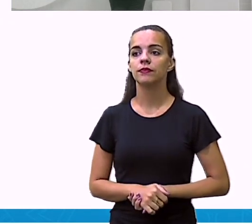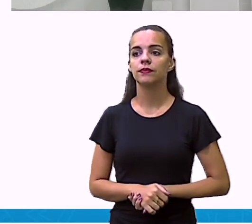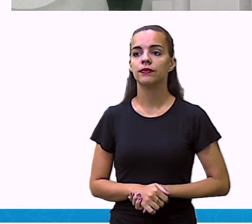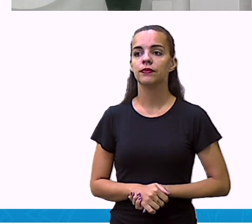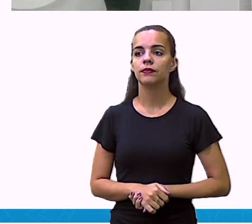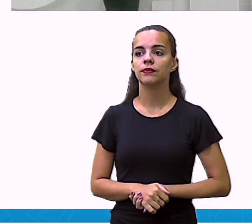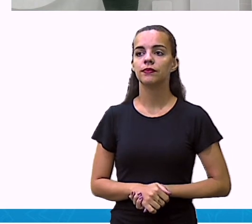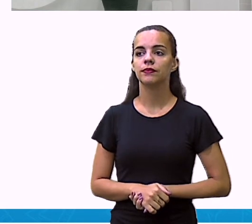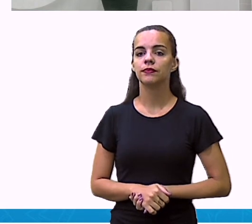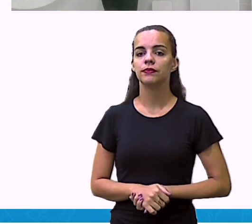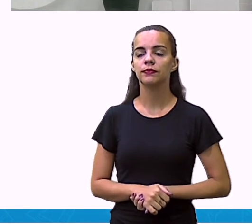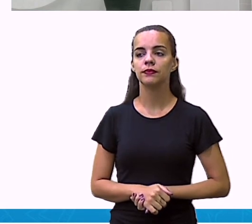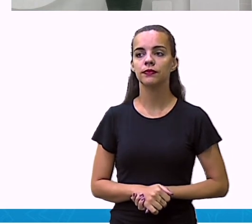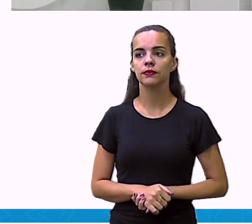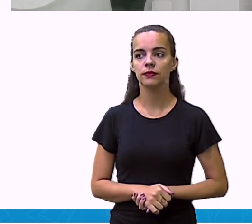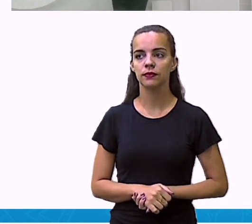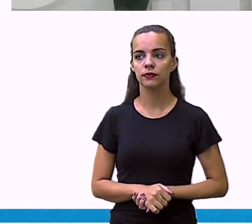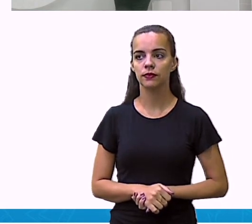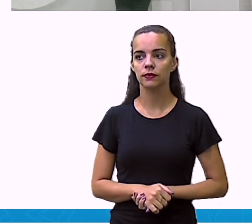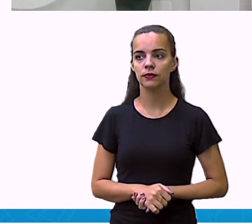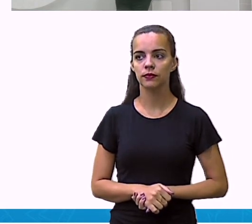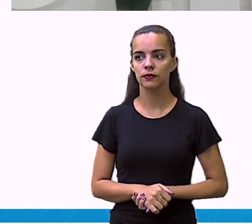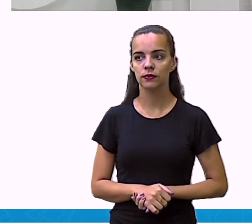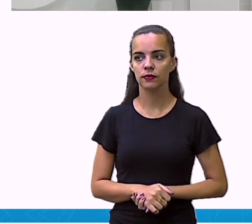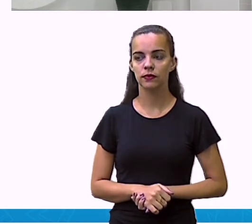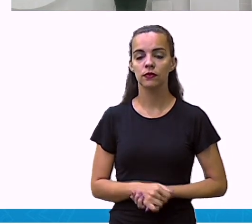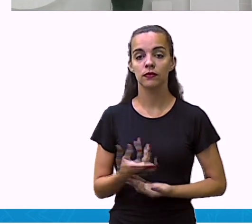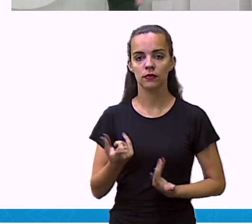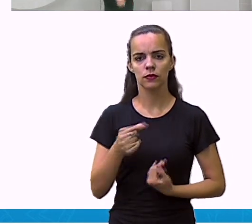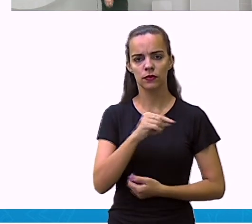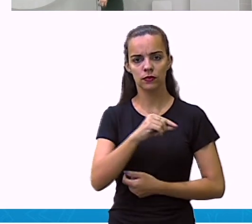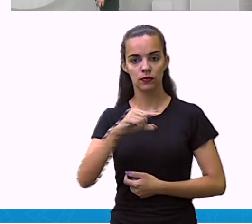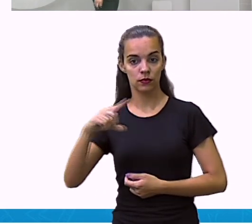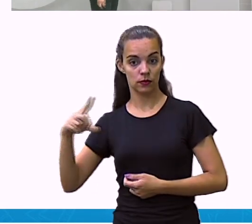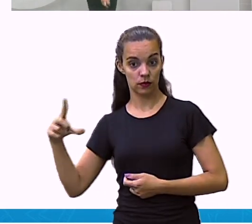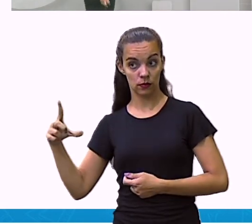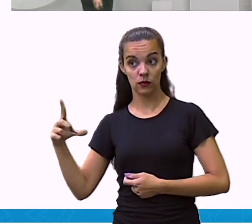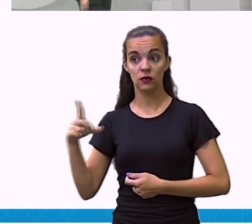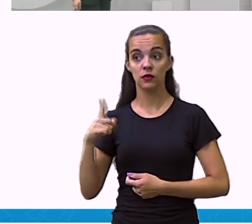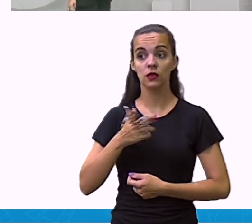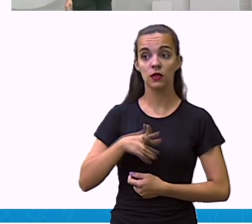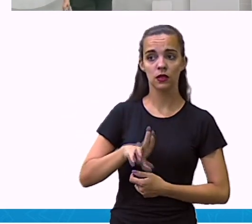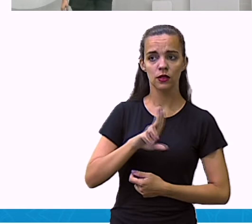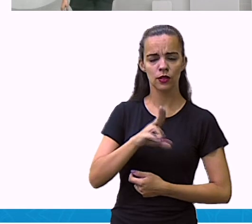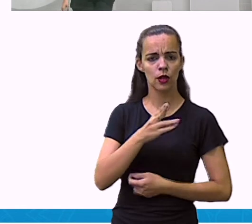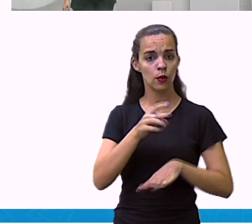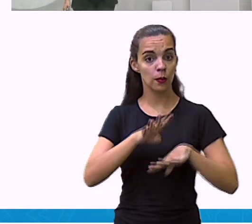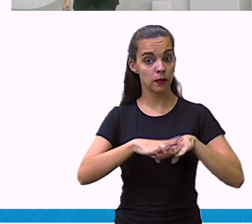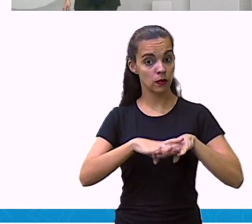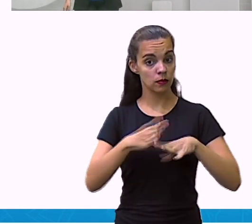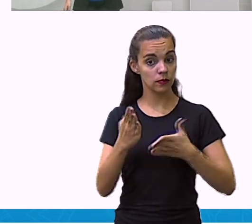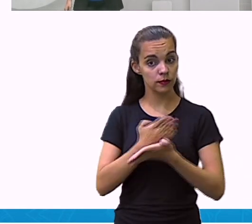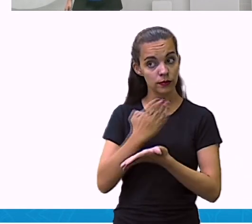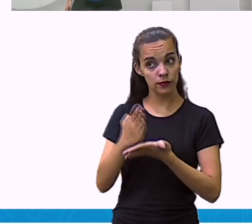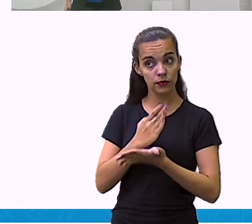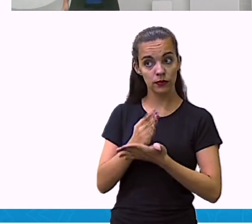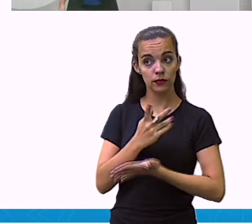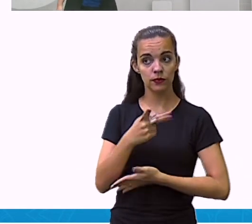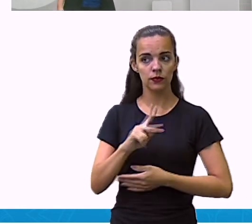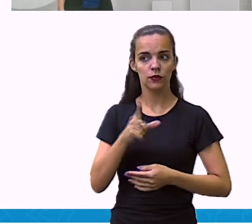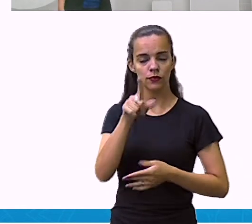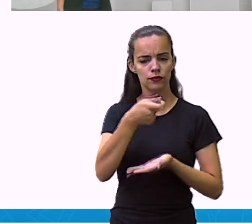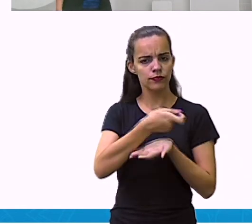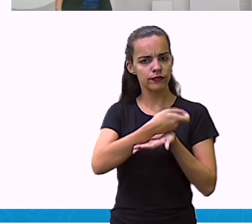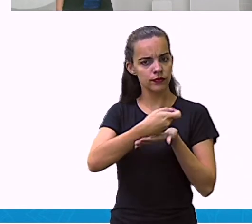Vamos marcar aqui. Coloque em ordem crescente no caderno de matemática. Você vai